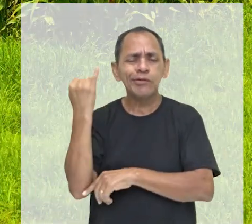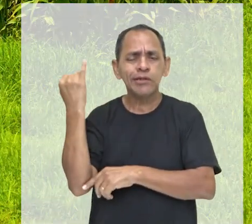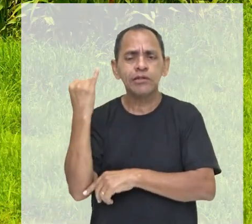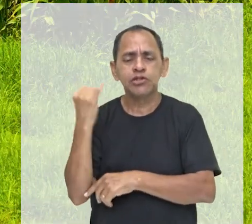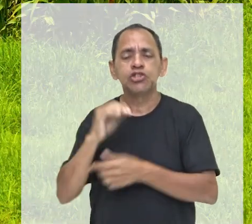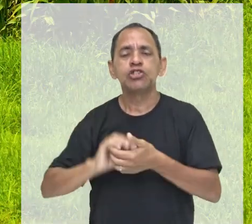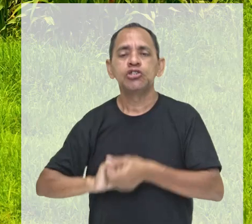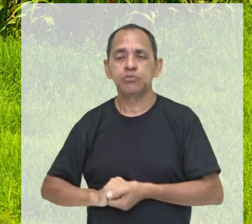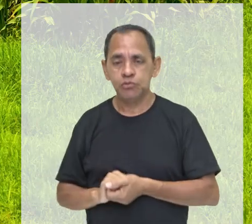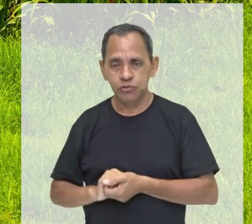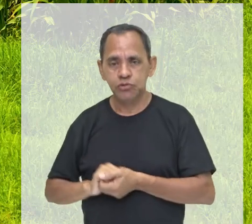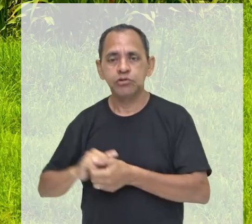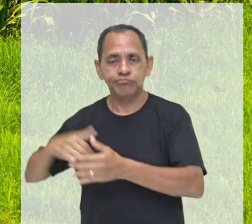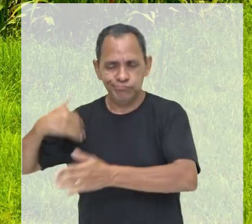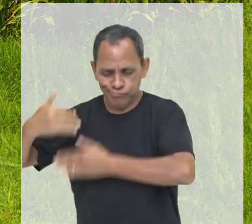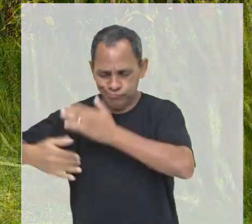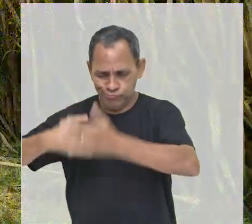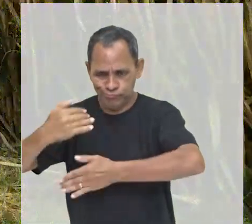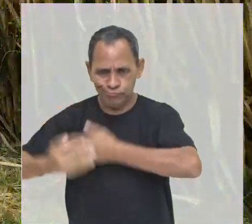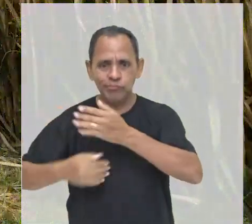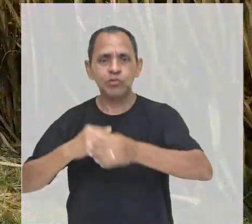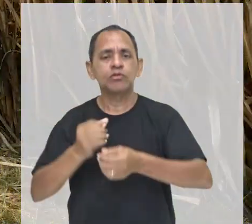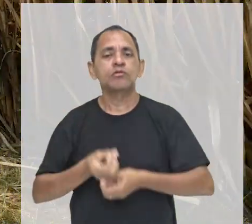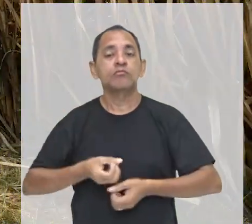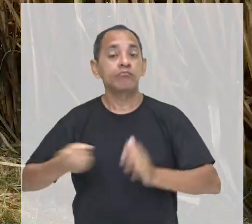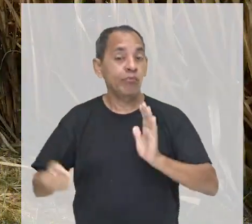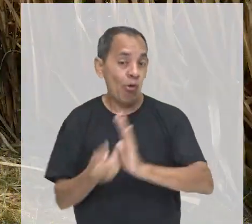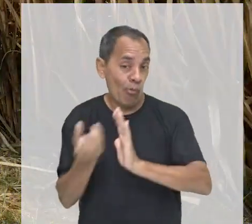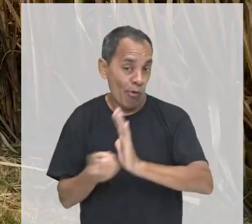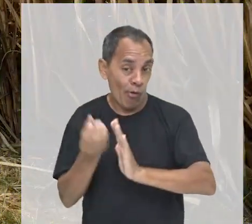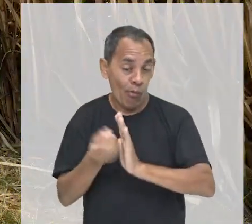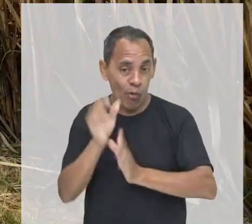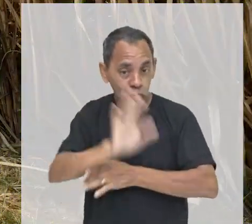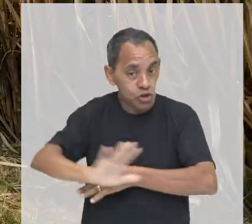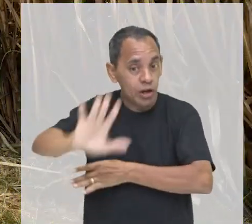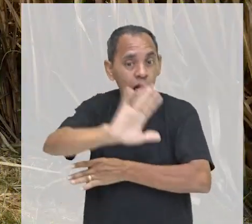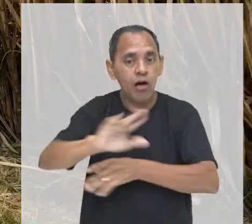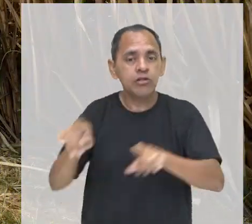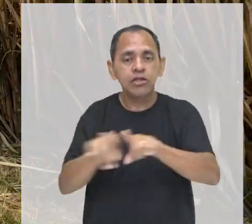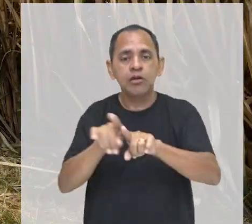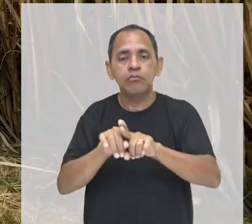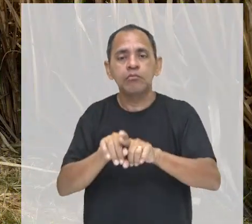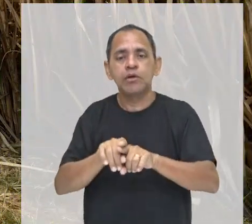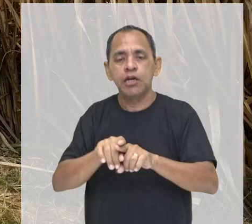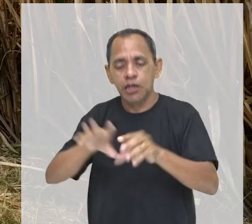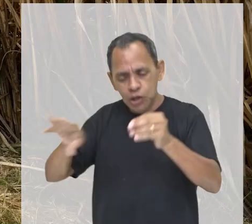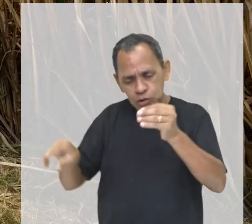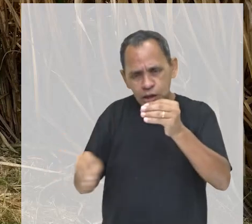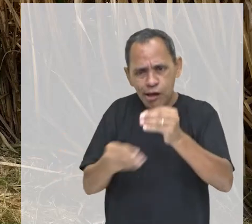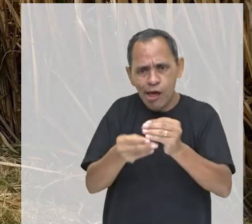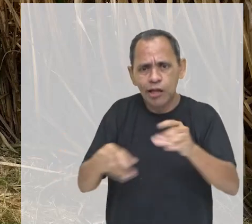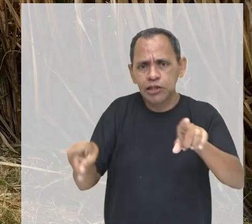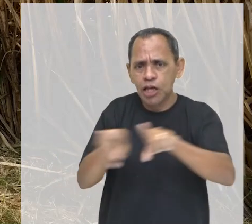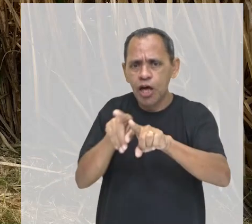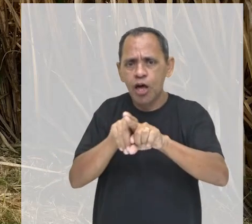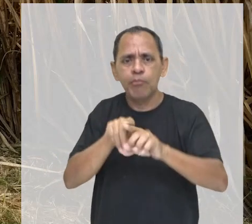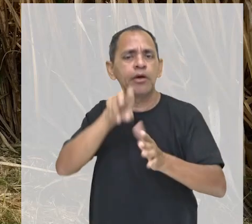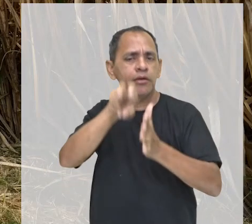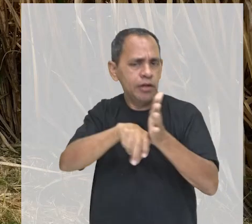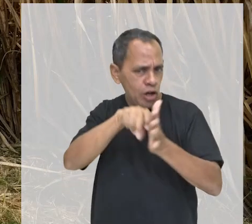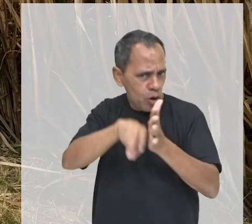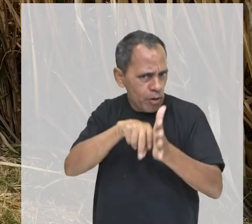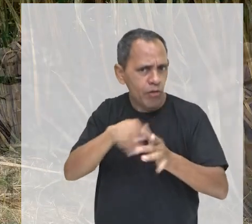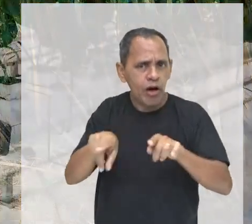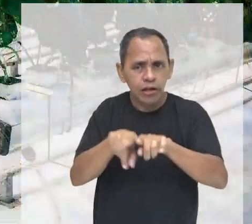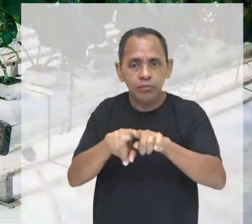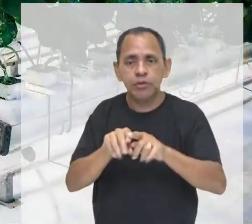processos de produção de um modo geral. Isso acaba incluindo a produção agropecuária, ok? Agora,